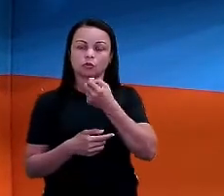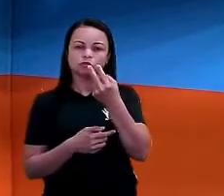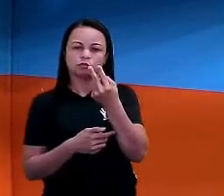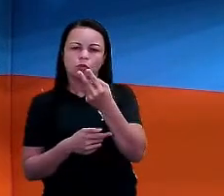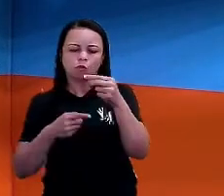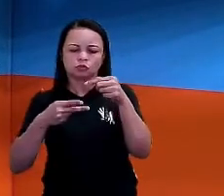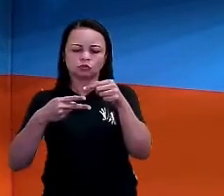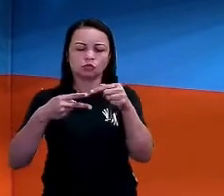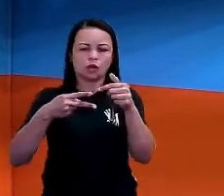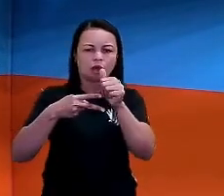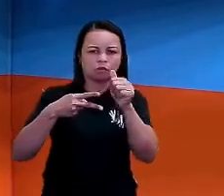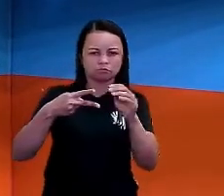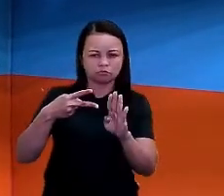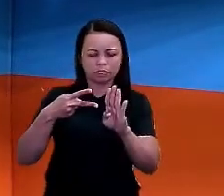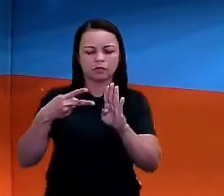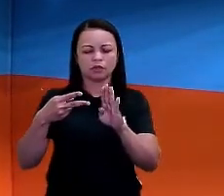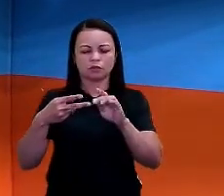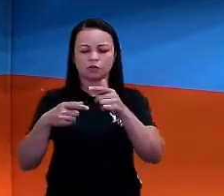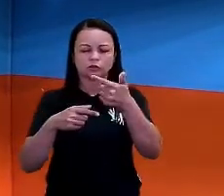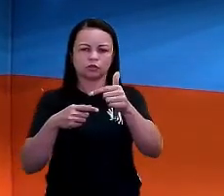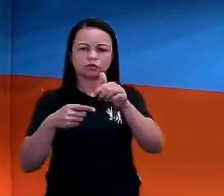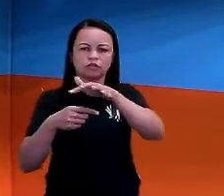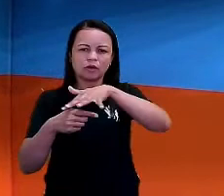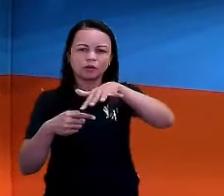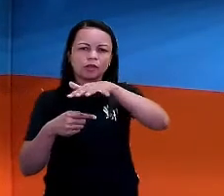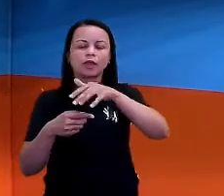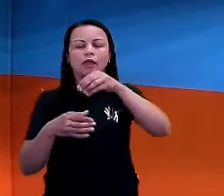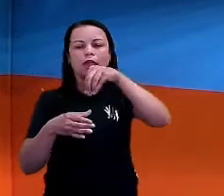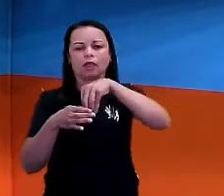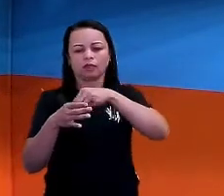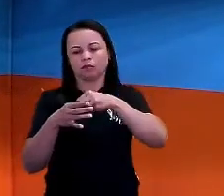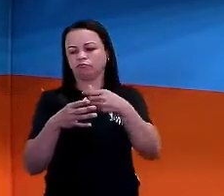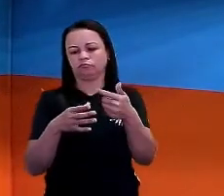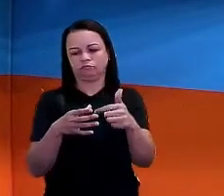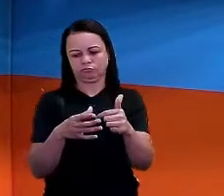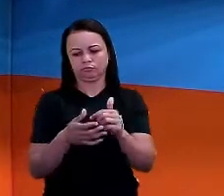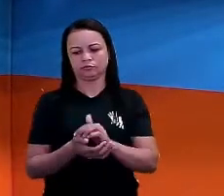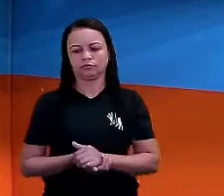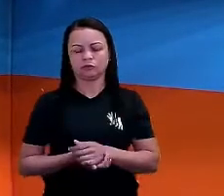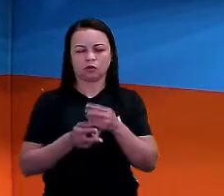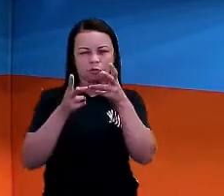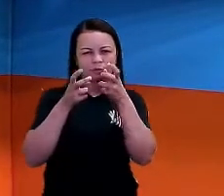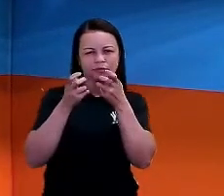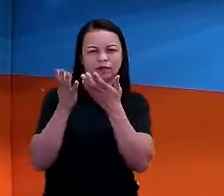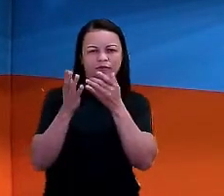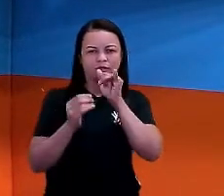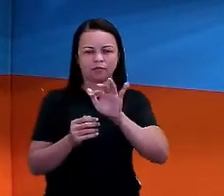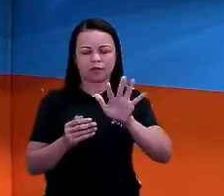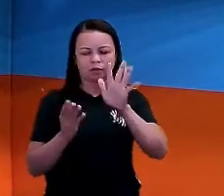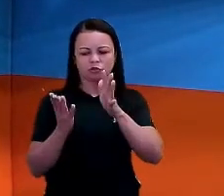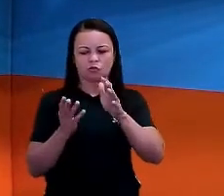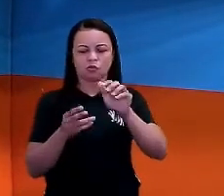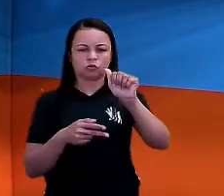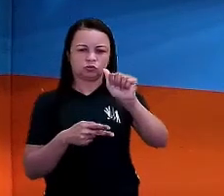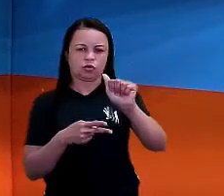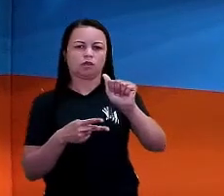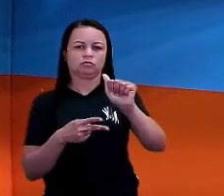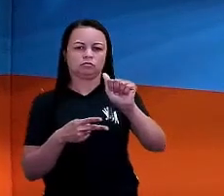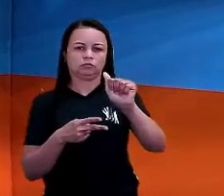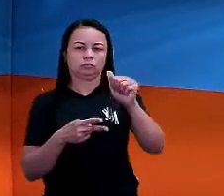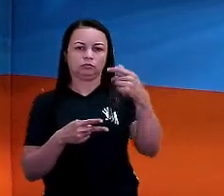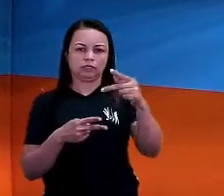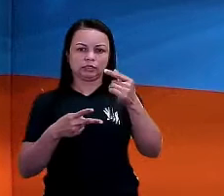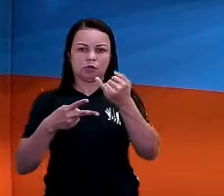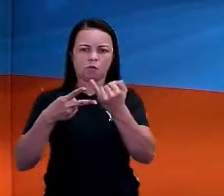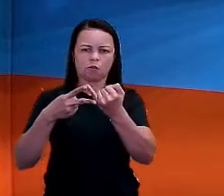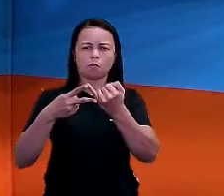estiver inteiramente contido na região poligonal, tá? Então, vejam aqui, ó, que o ponto A, isso aqui é um polígono, mas